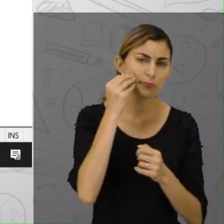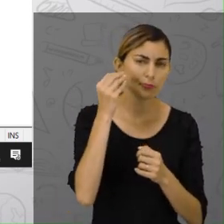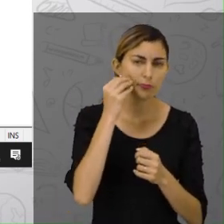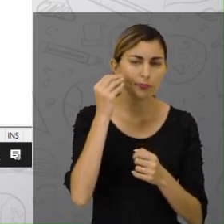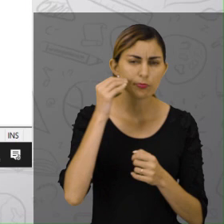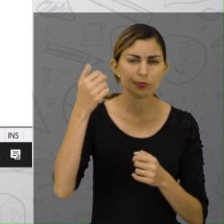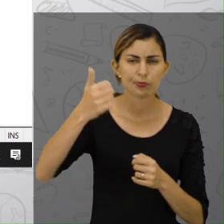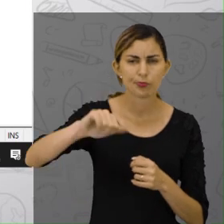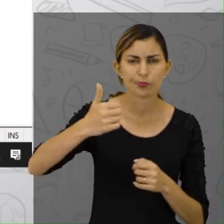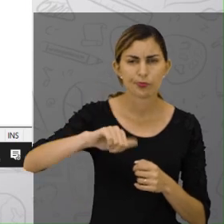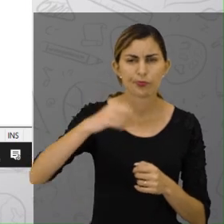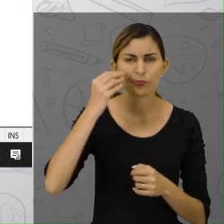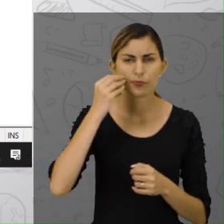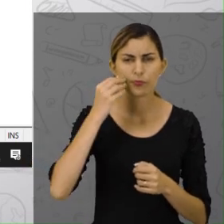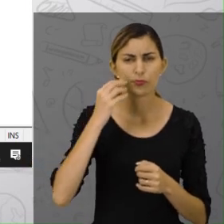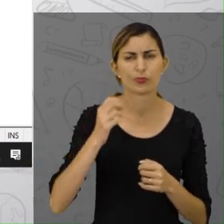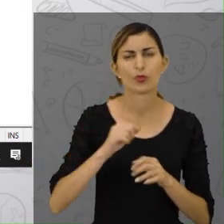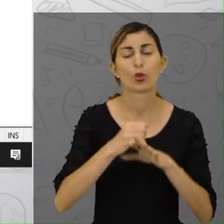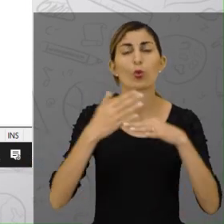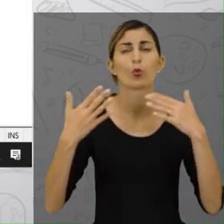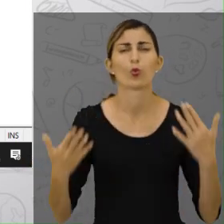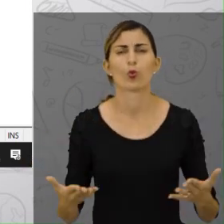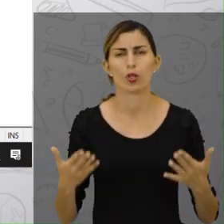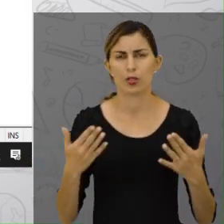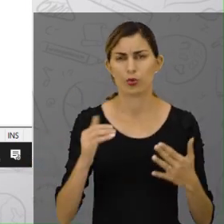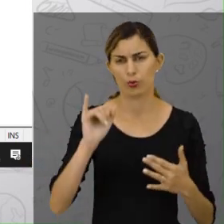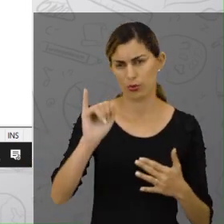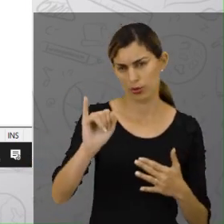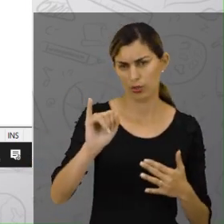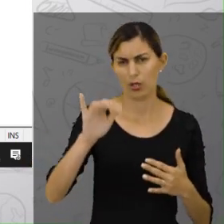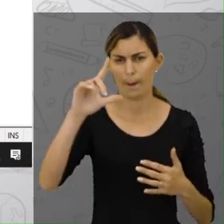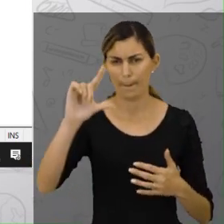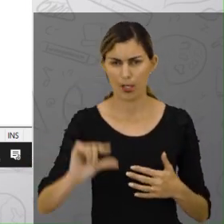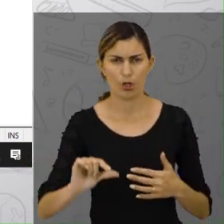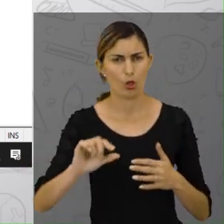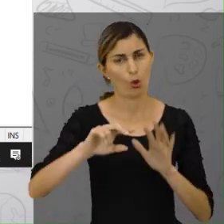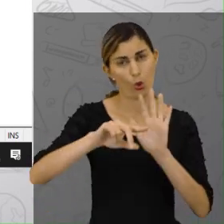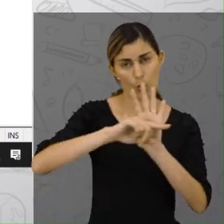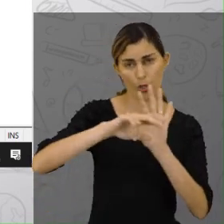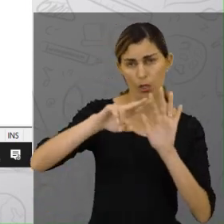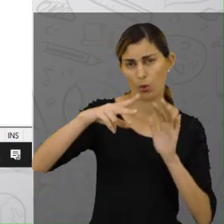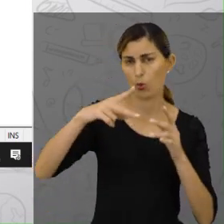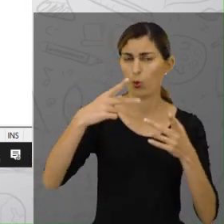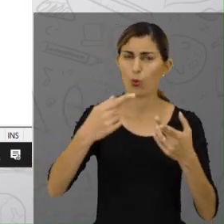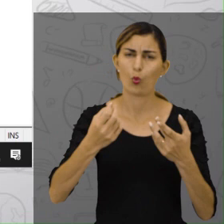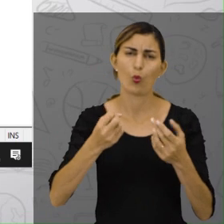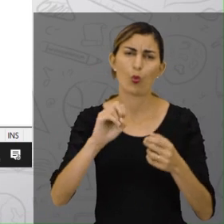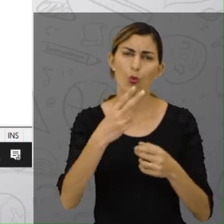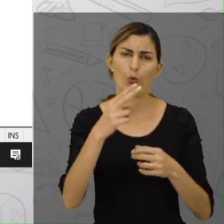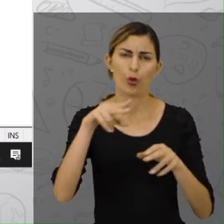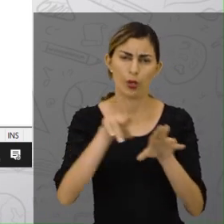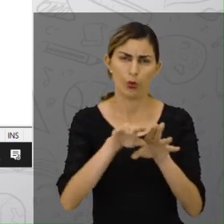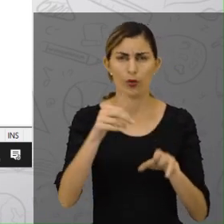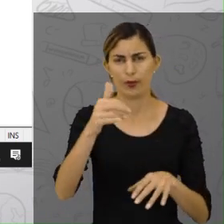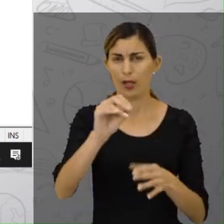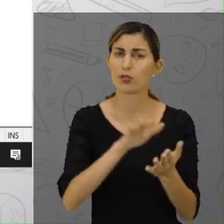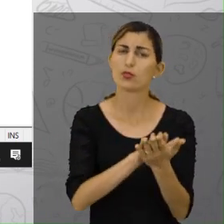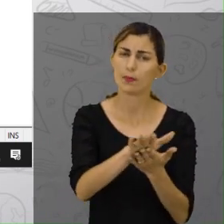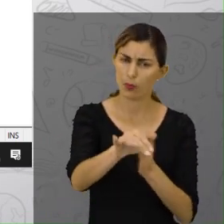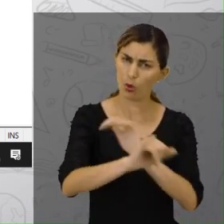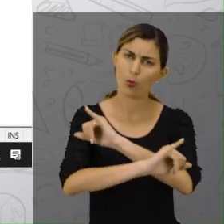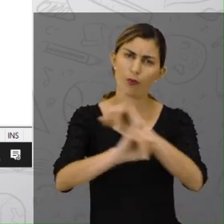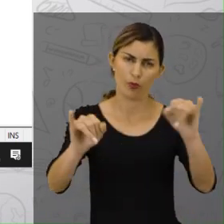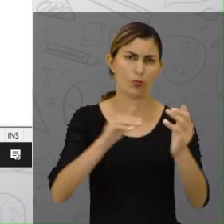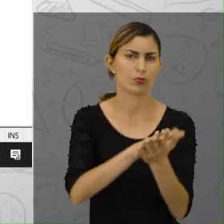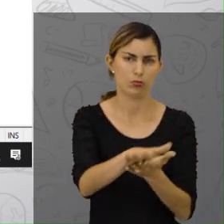teste, né? Portanto, enquanto i for menor ou igual a 10, imprima